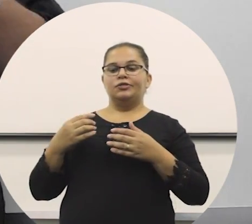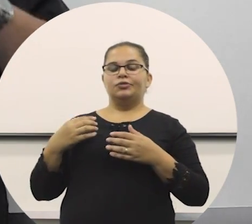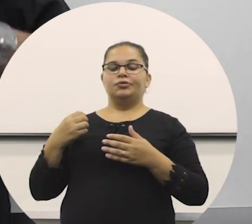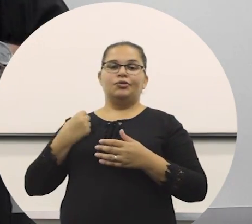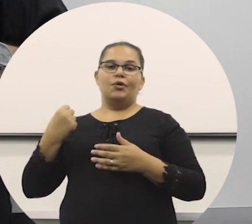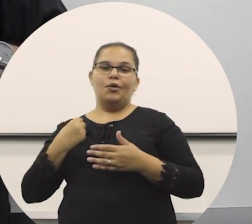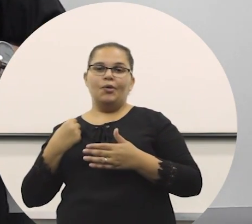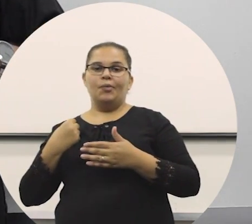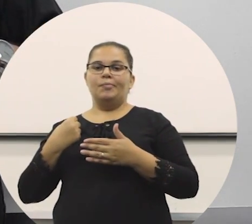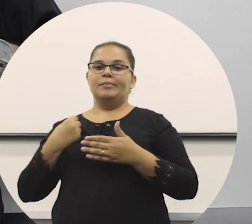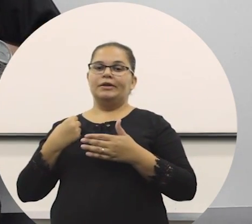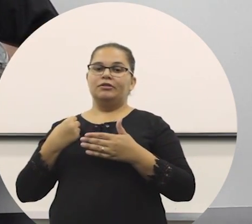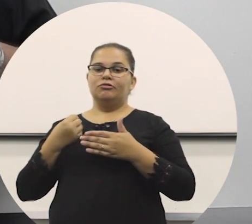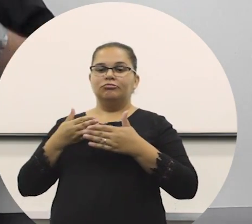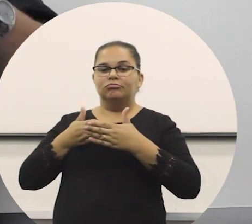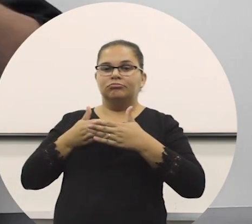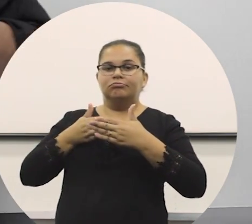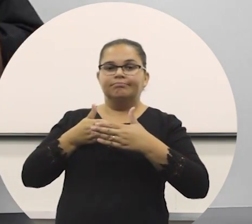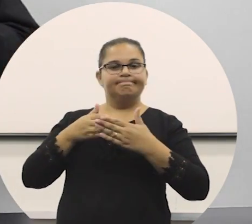de proposições